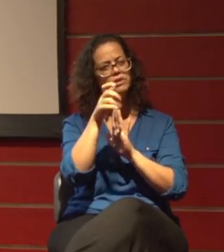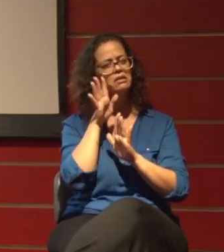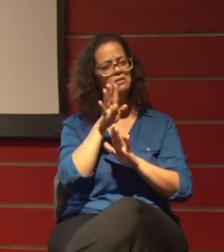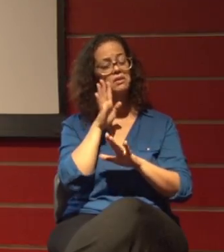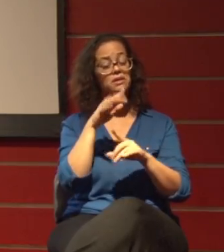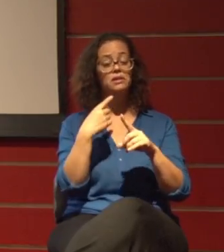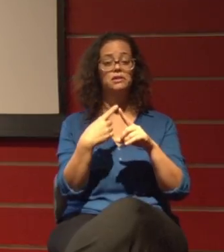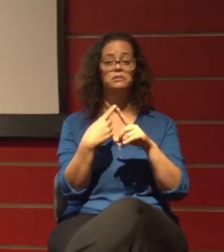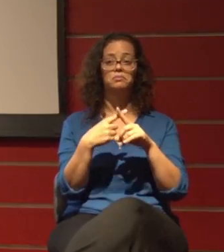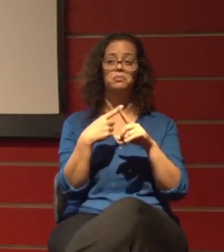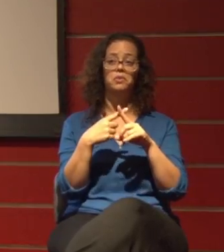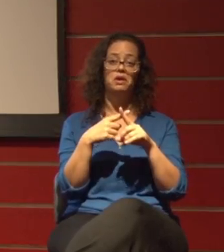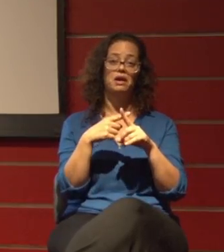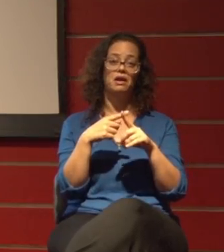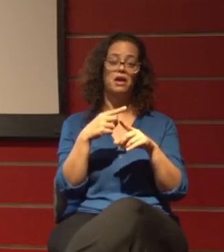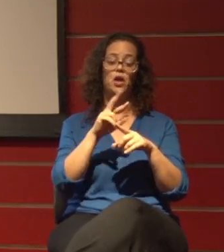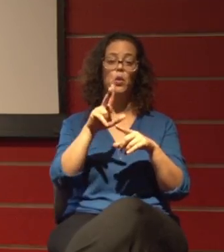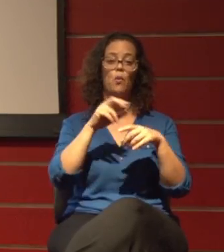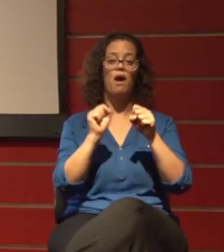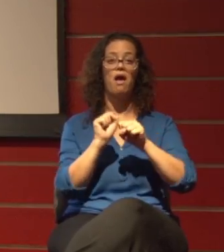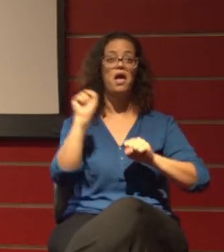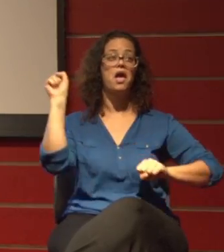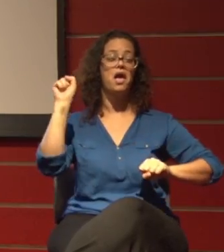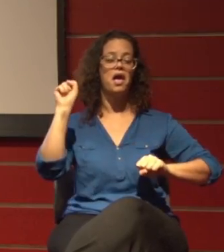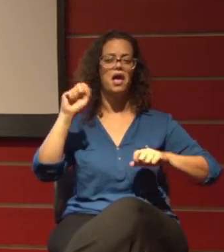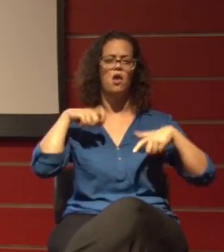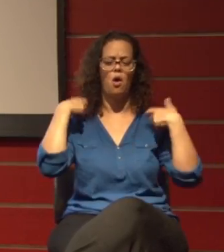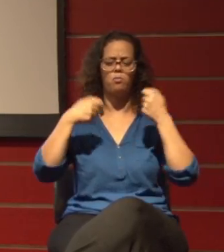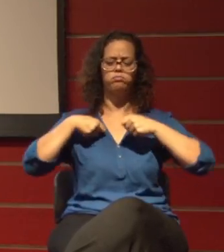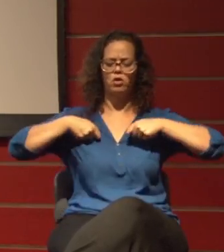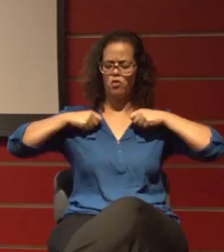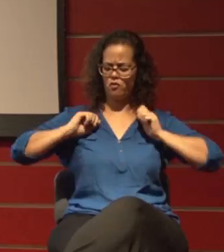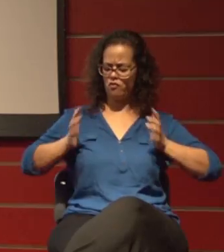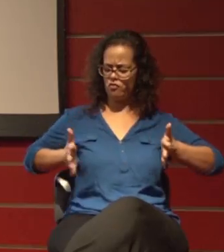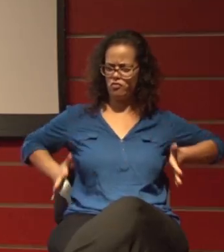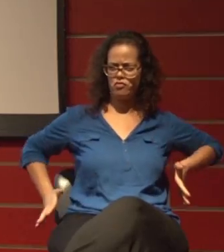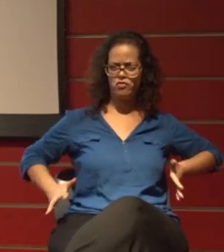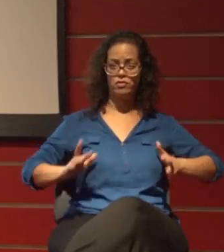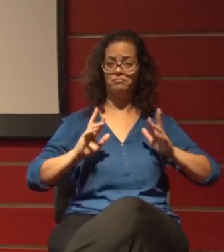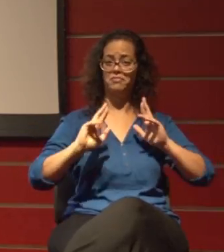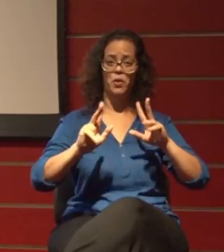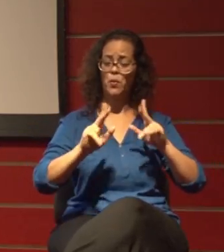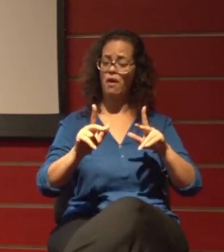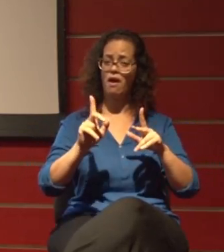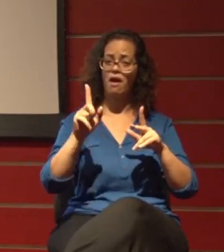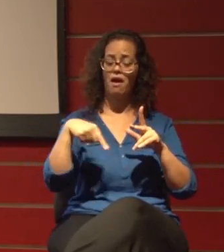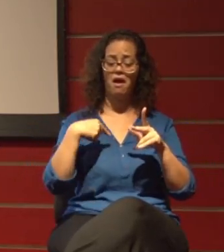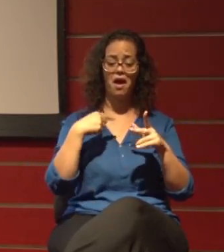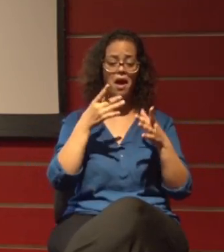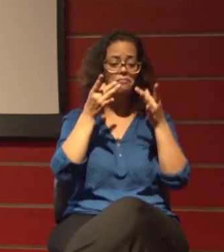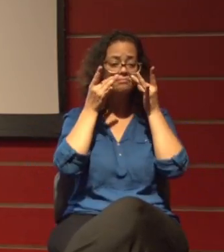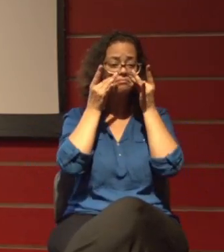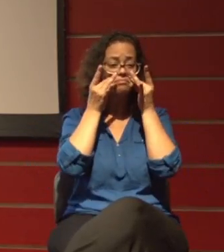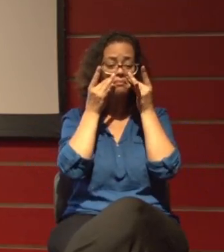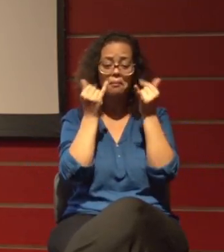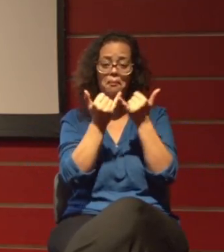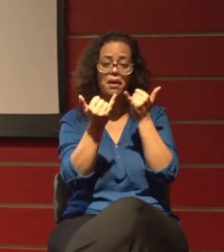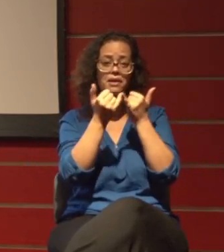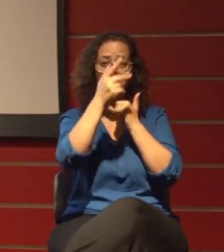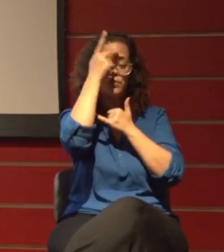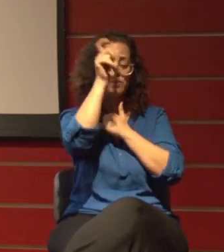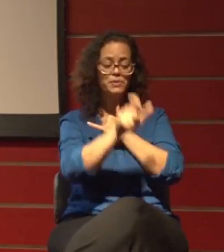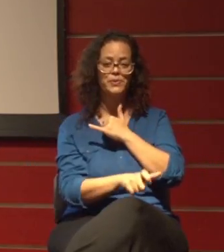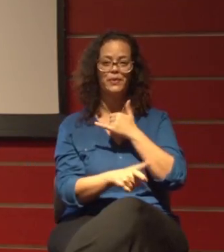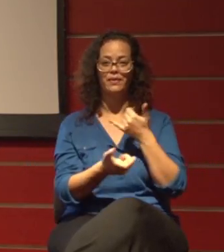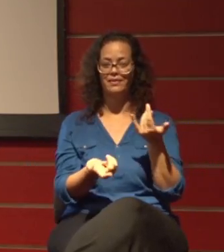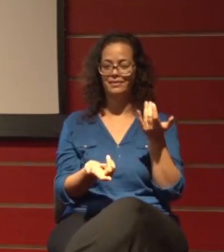importante assim não são heróis de capa né eles são heróis que não são greco-romanos né eles estão mais próximos n dessa humanidade assim que